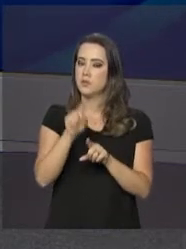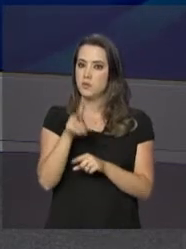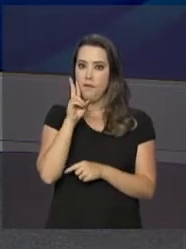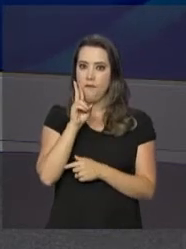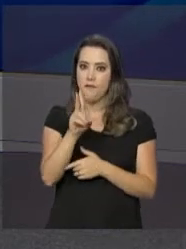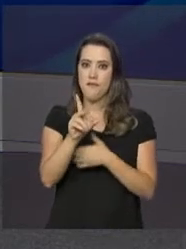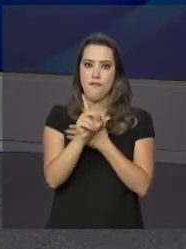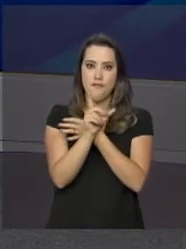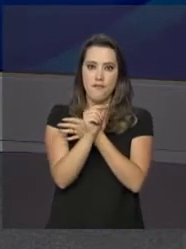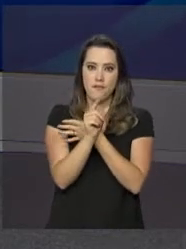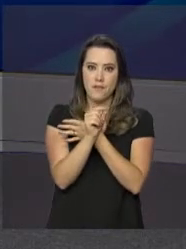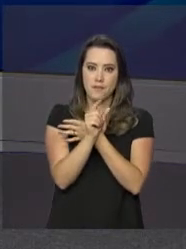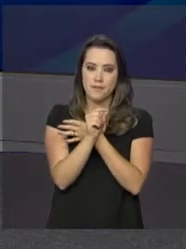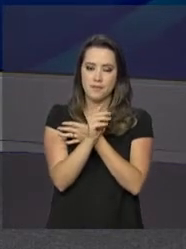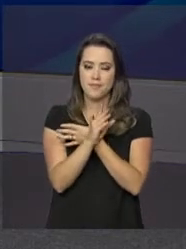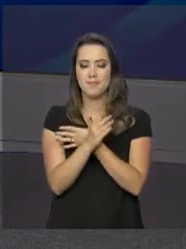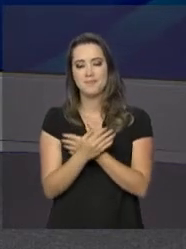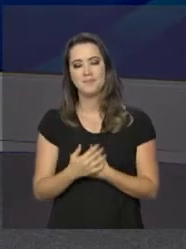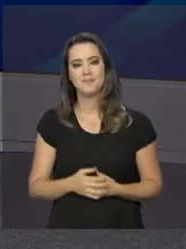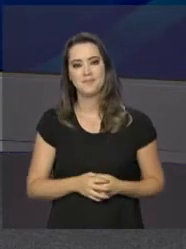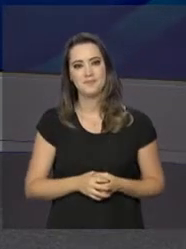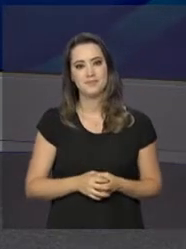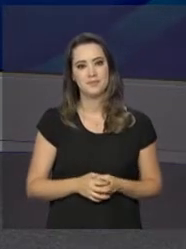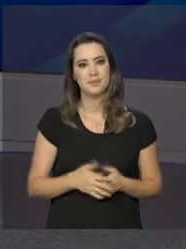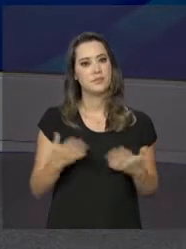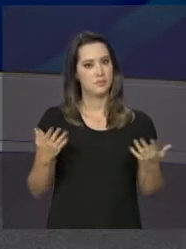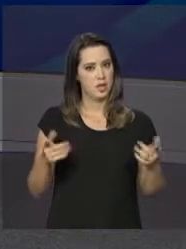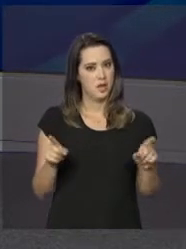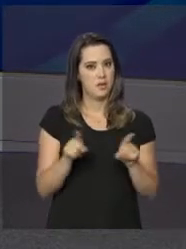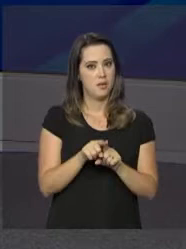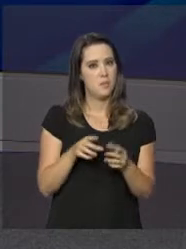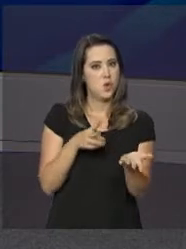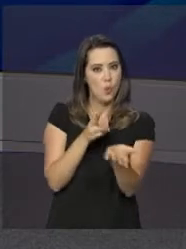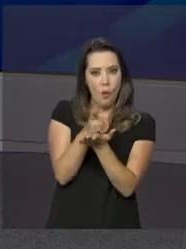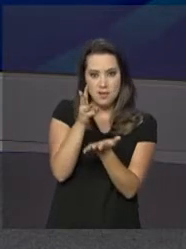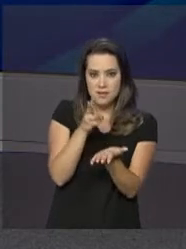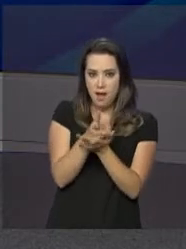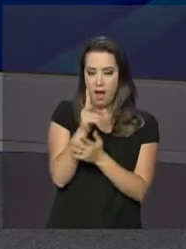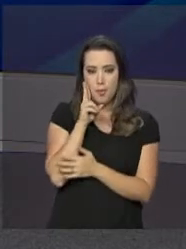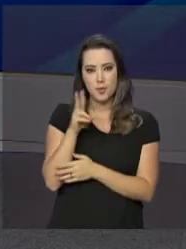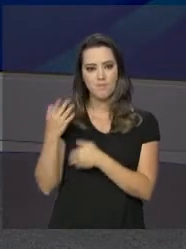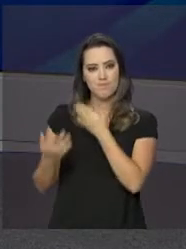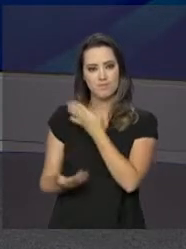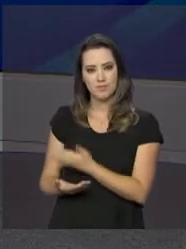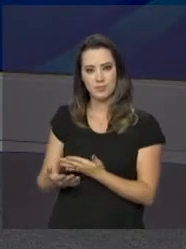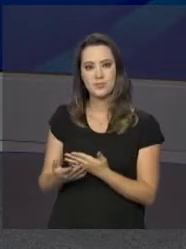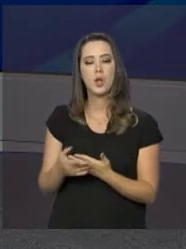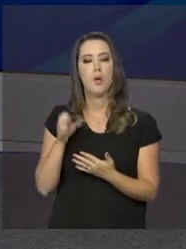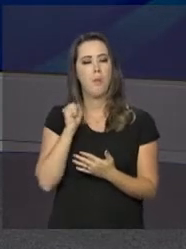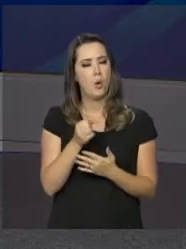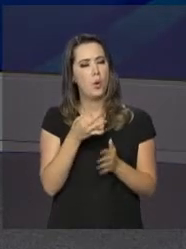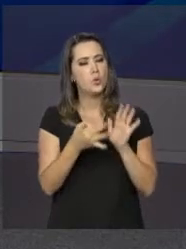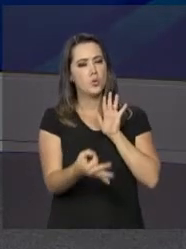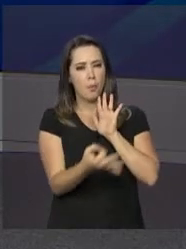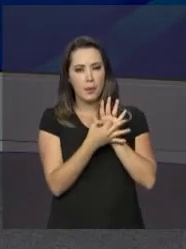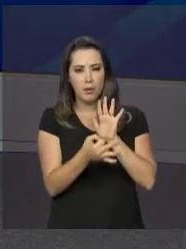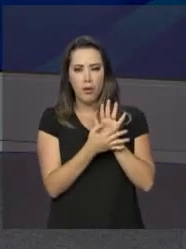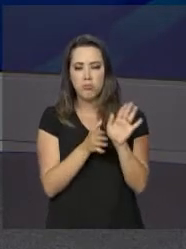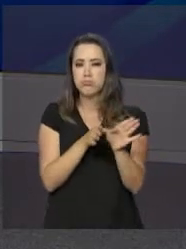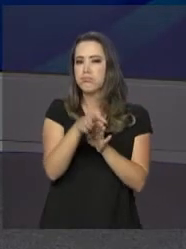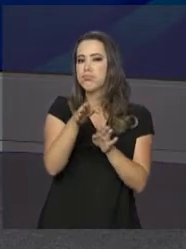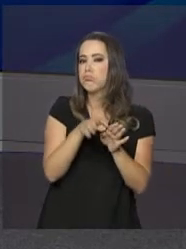é possível seguir a nbr no twitter e olha tem ainda o whatsapp anote o número e mande as suas sugestões de reportagens